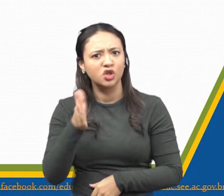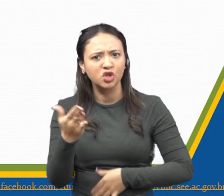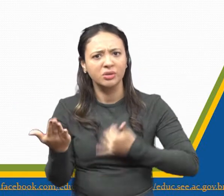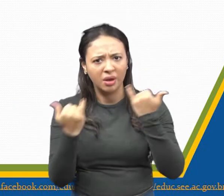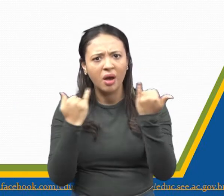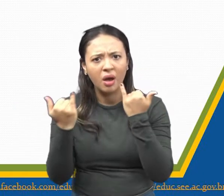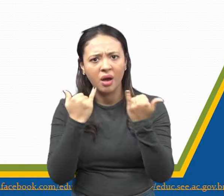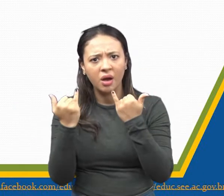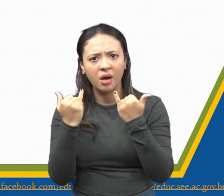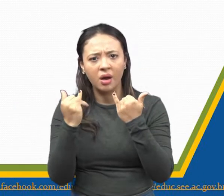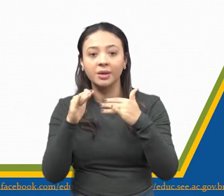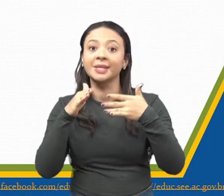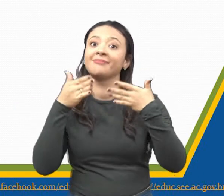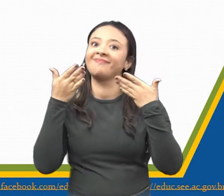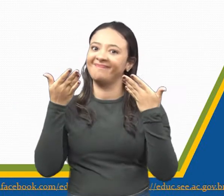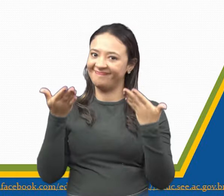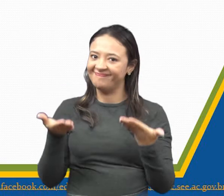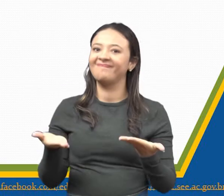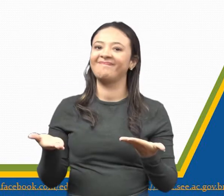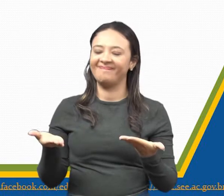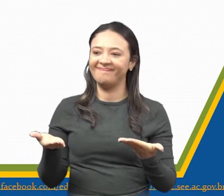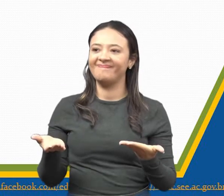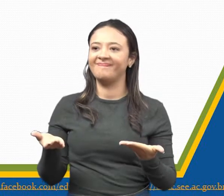informação? Pois é.